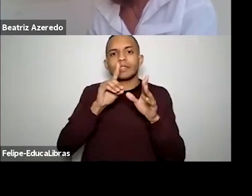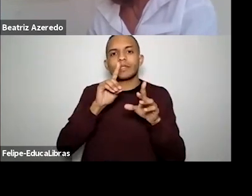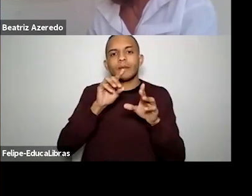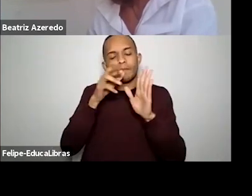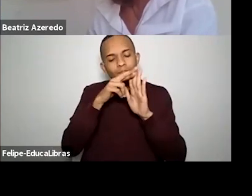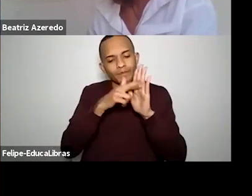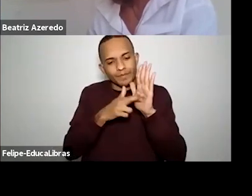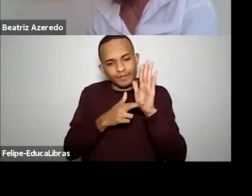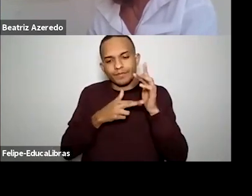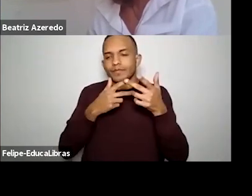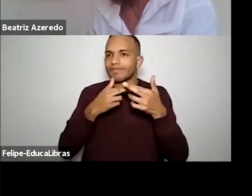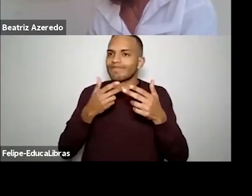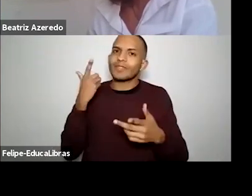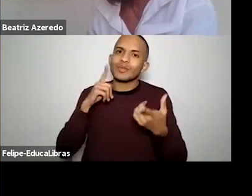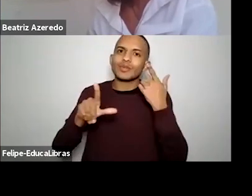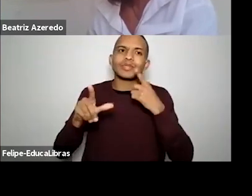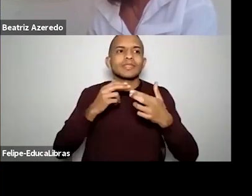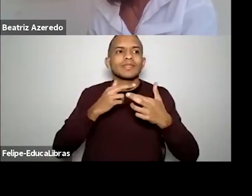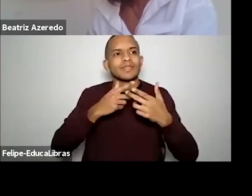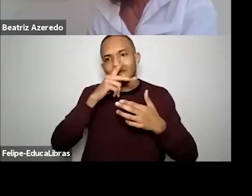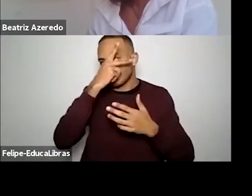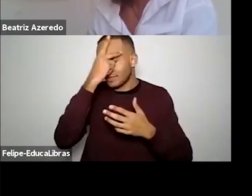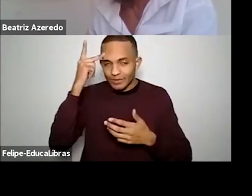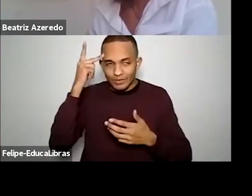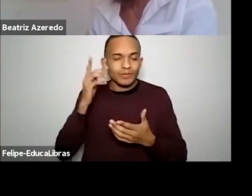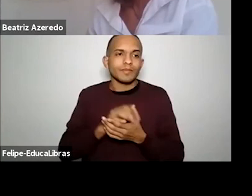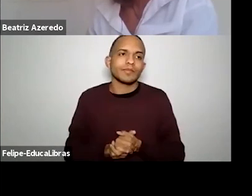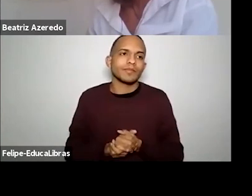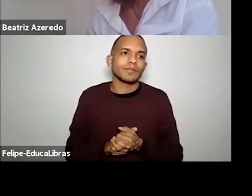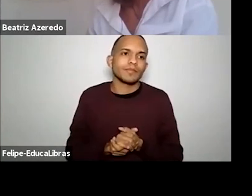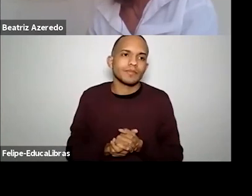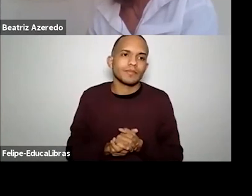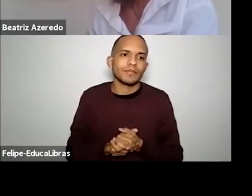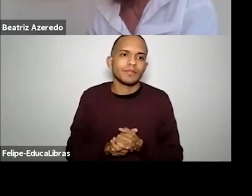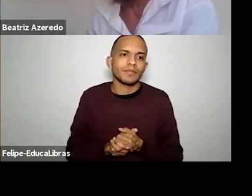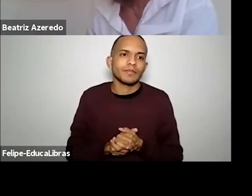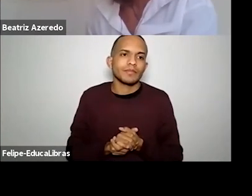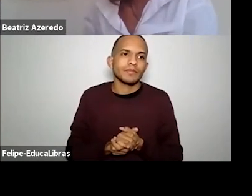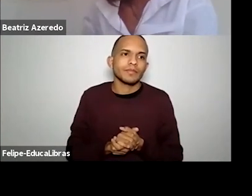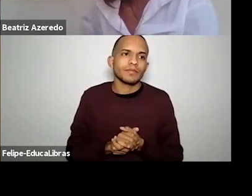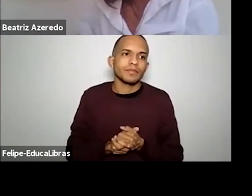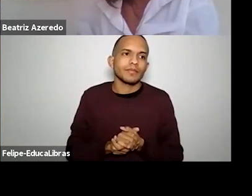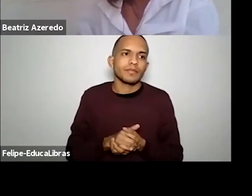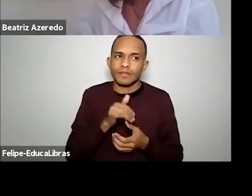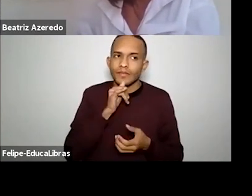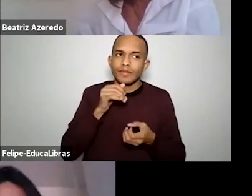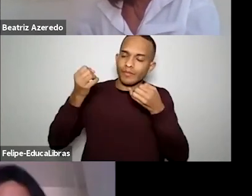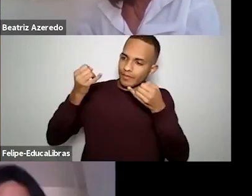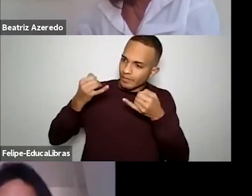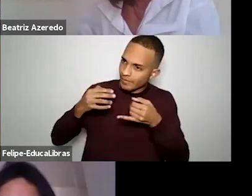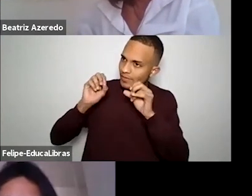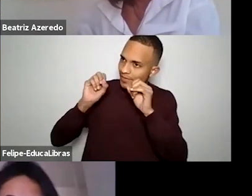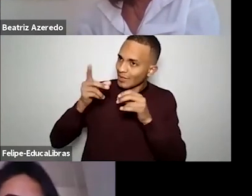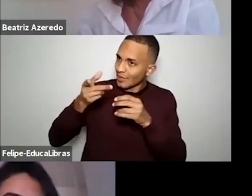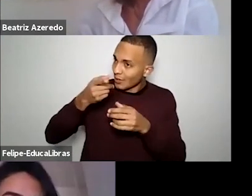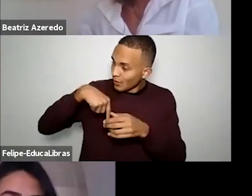possível de pessoas, tá bom? Já deixando essa mensagem aqui. E depois conta pra gente. Intervenção. E conta, valeu, legal. Isso a gente quer saber.